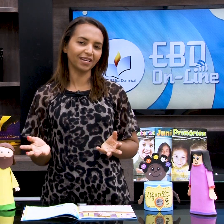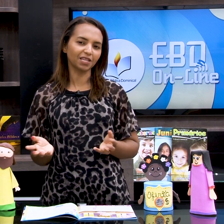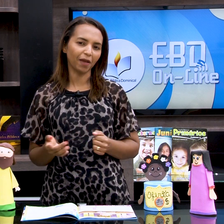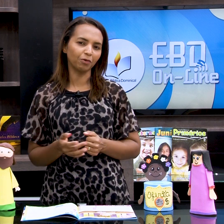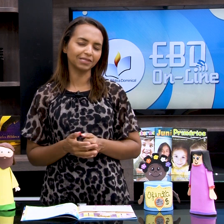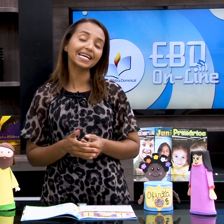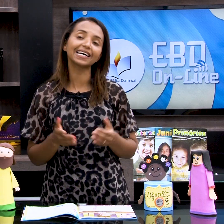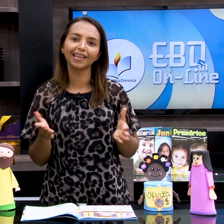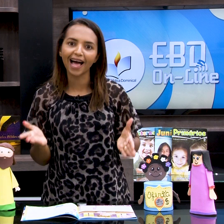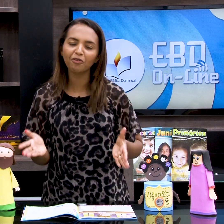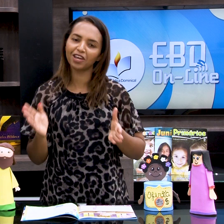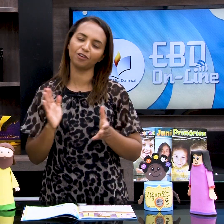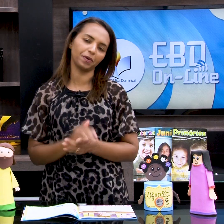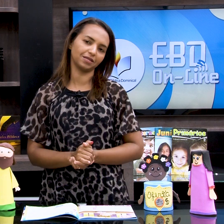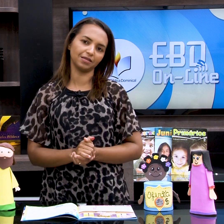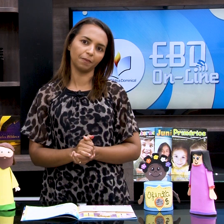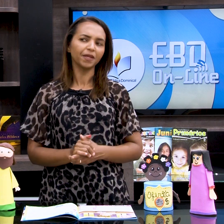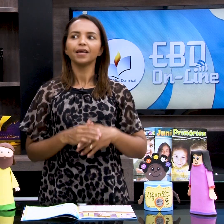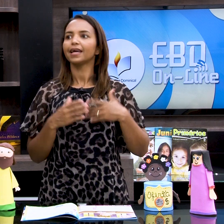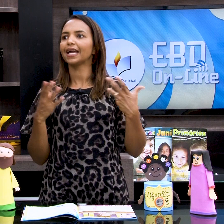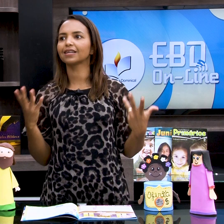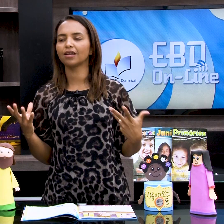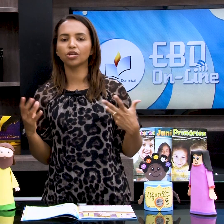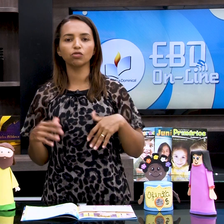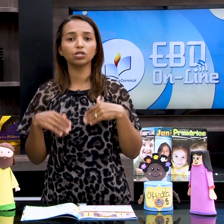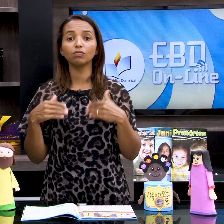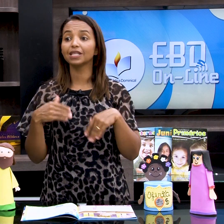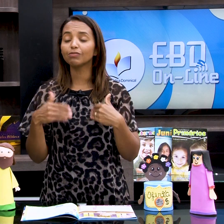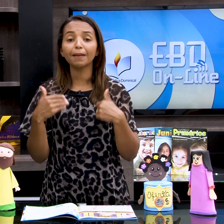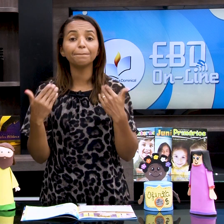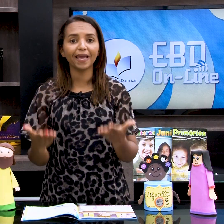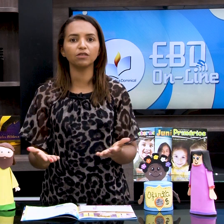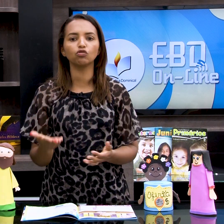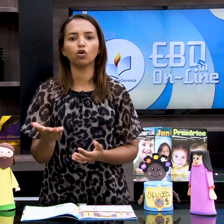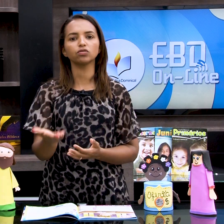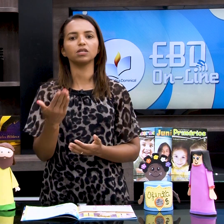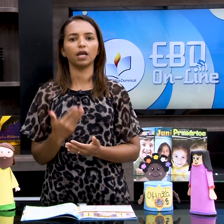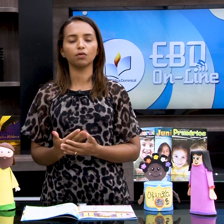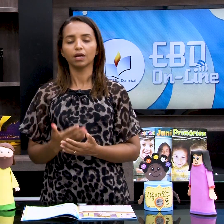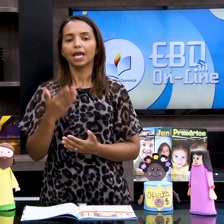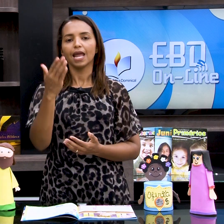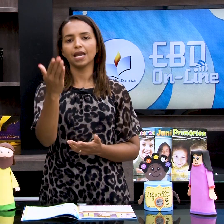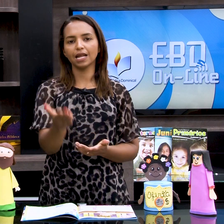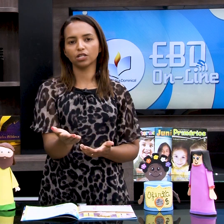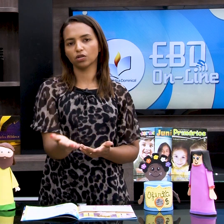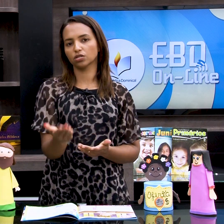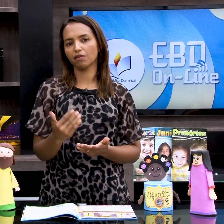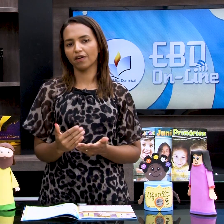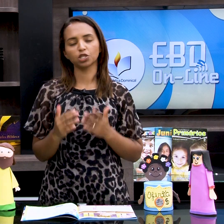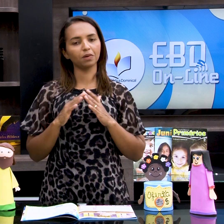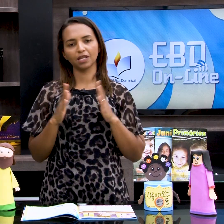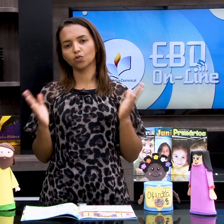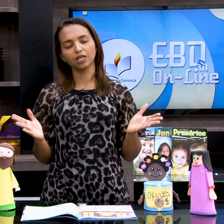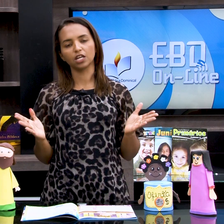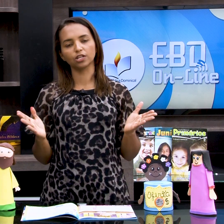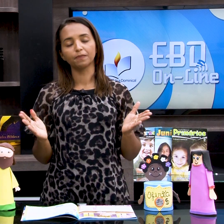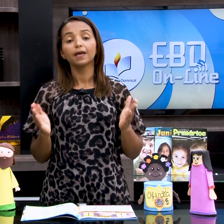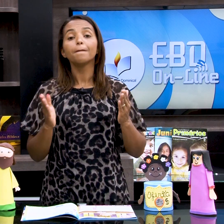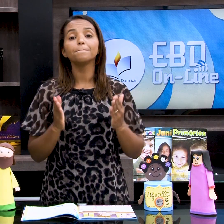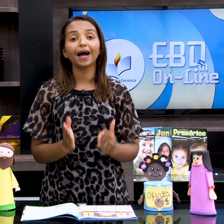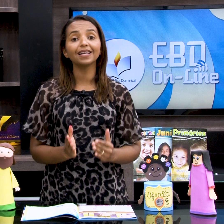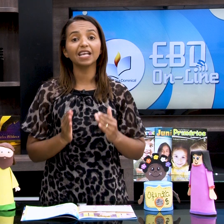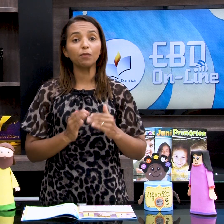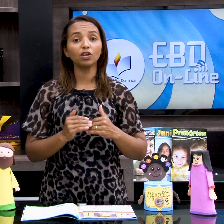que alguma criança pergunte é claro que ele não precisa é claro que Deus não não depende do nosso dinheiro e nem das nossas ofertas para manter a sua